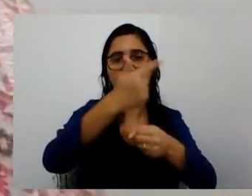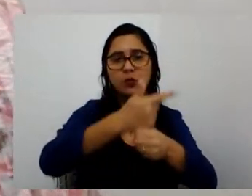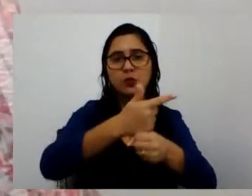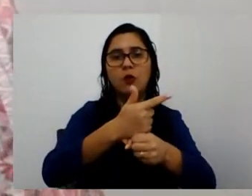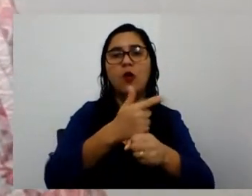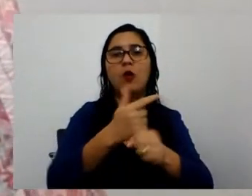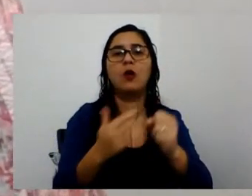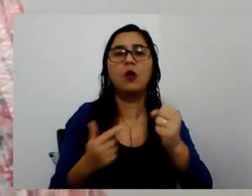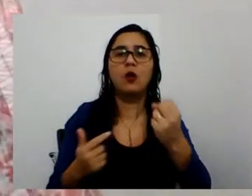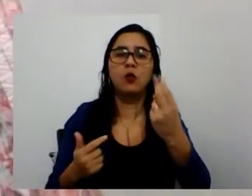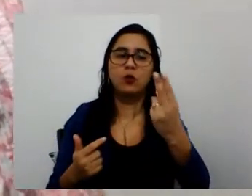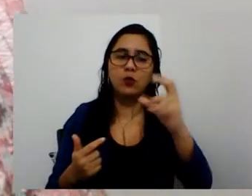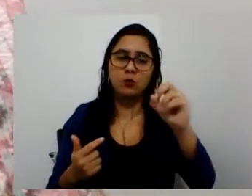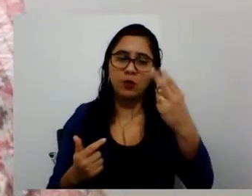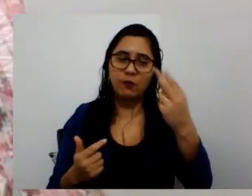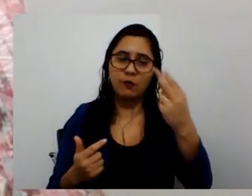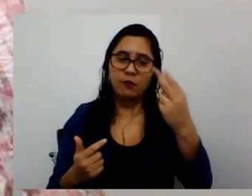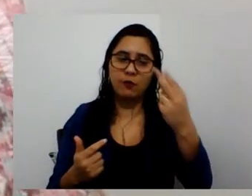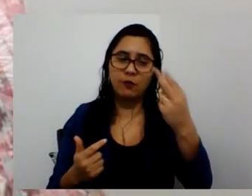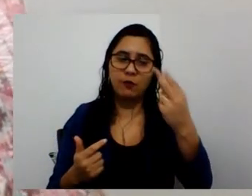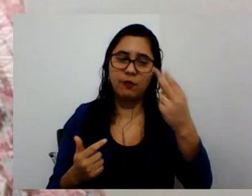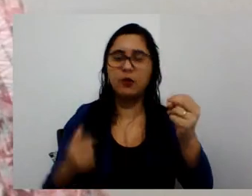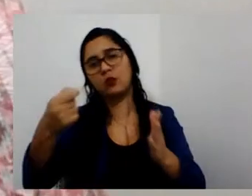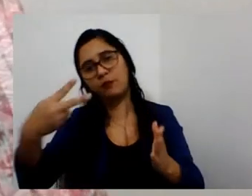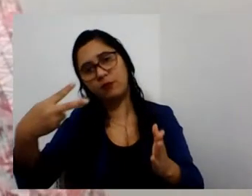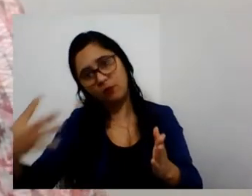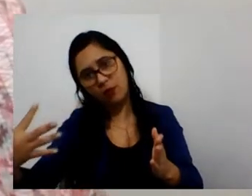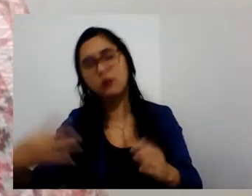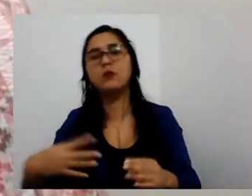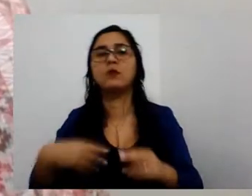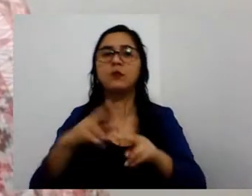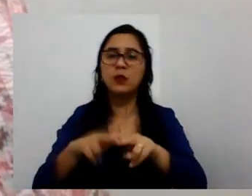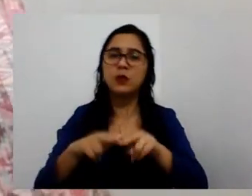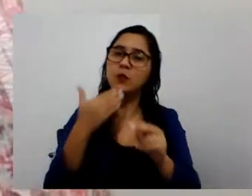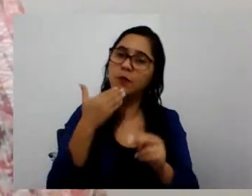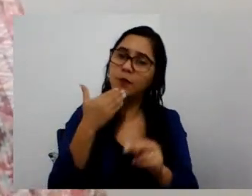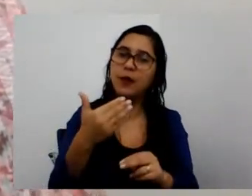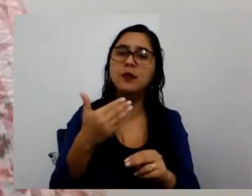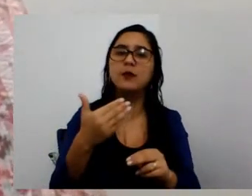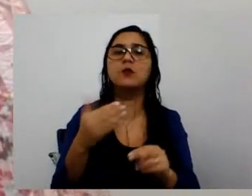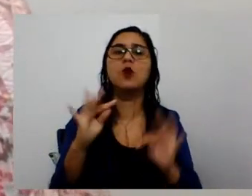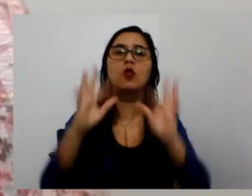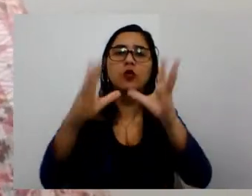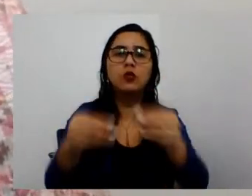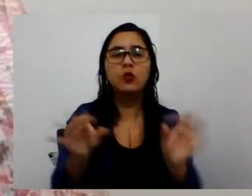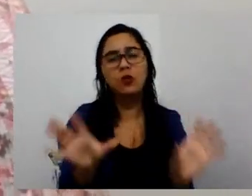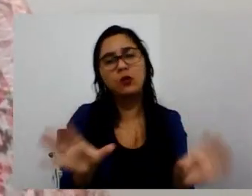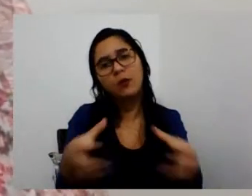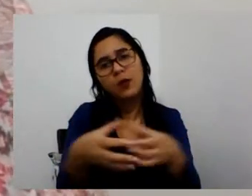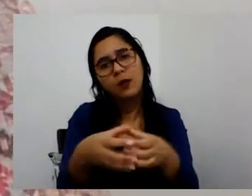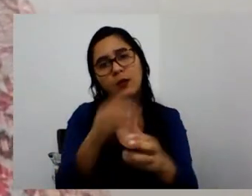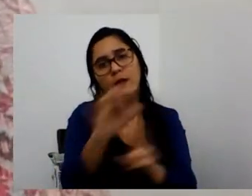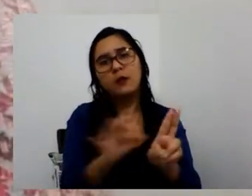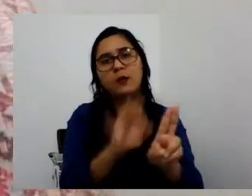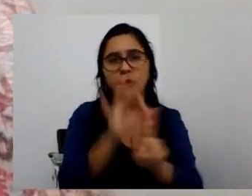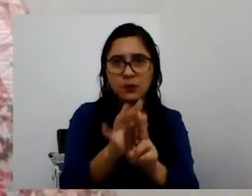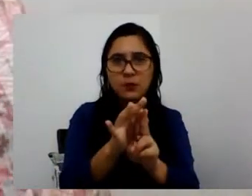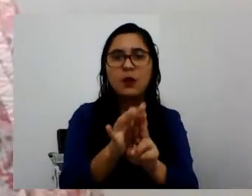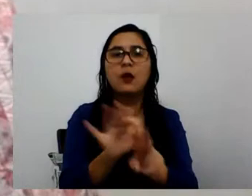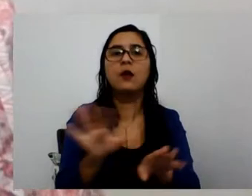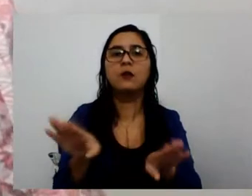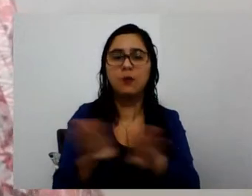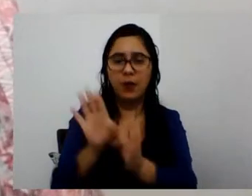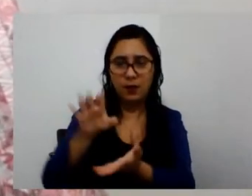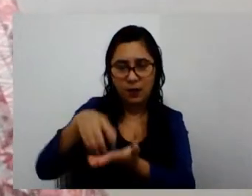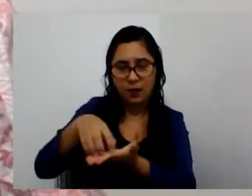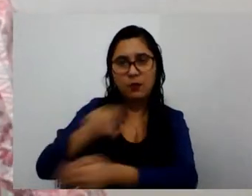2020 e 2024. Que eu peço a toda a comunidade UFSCar e ao Campus São